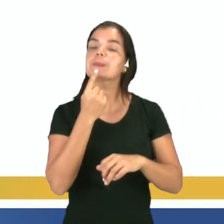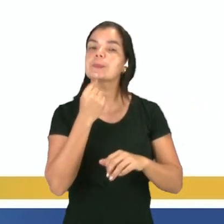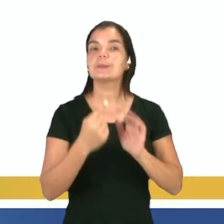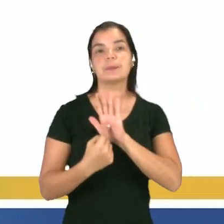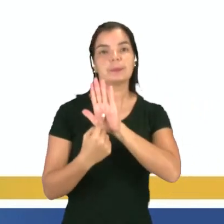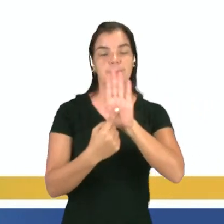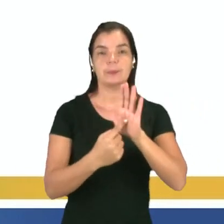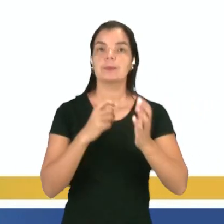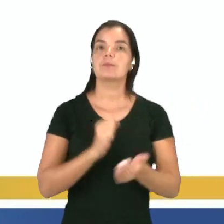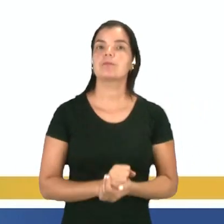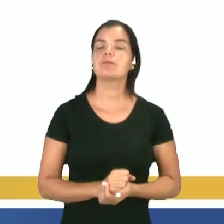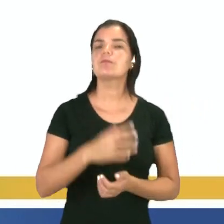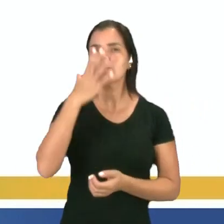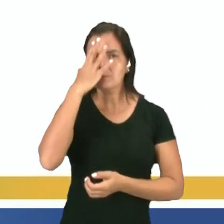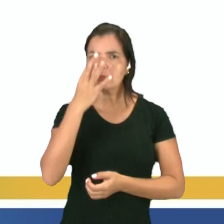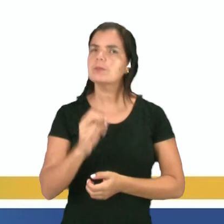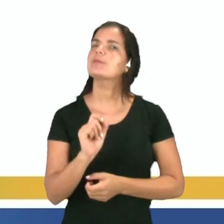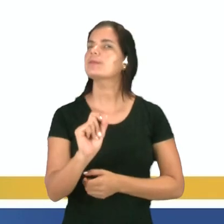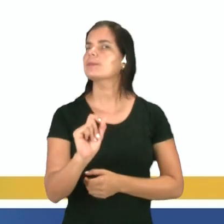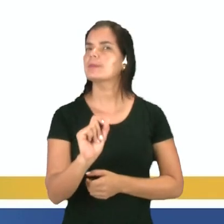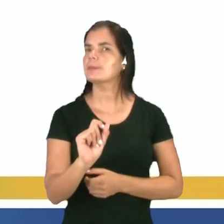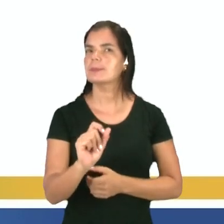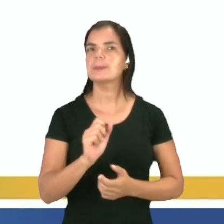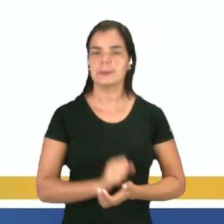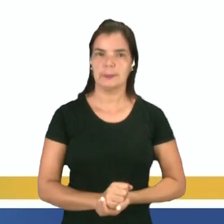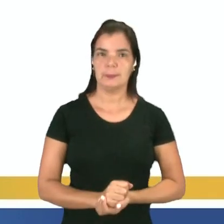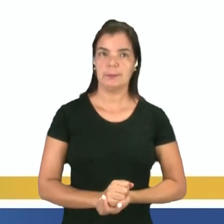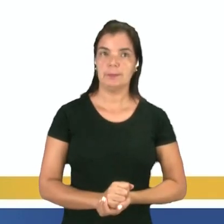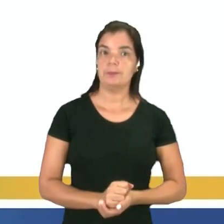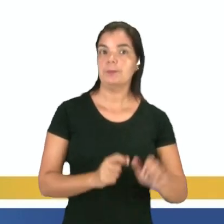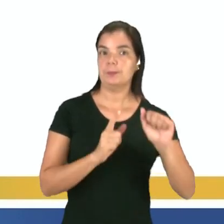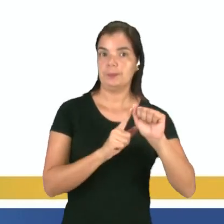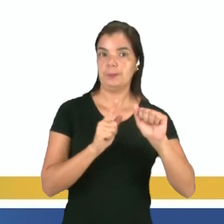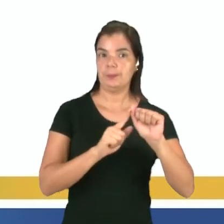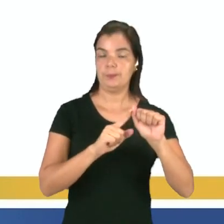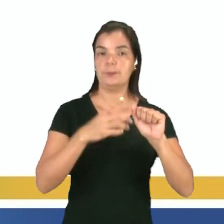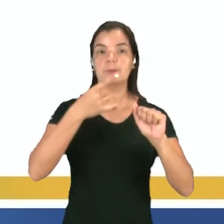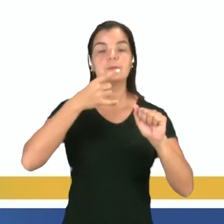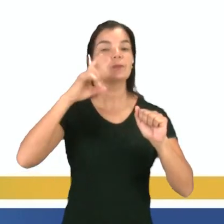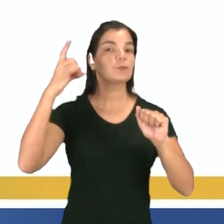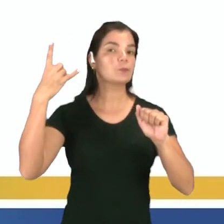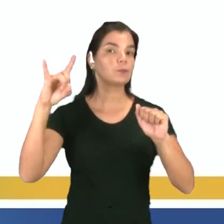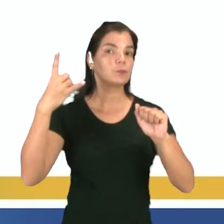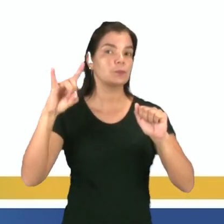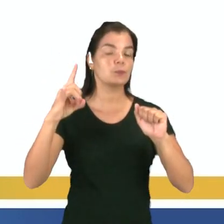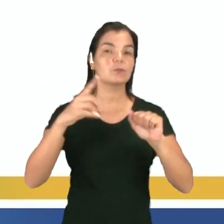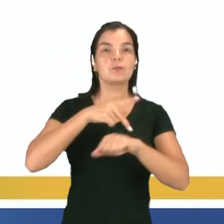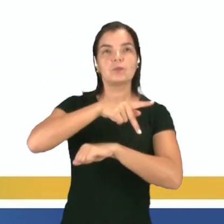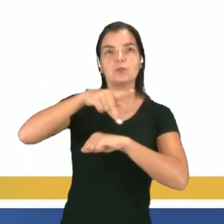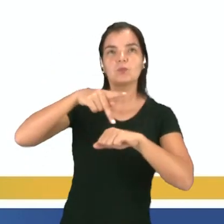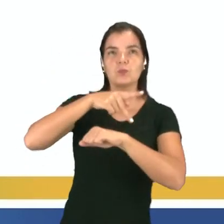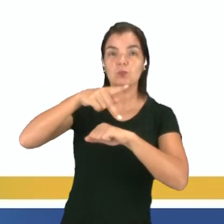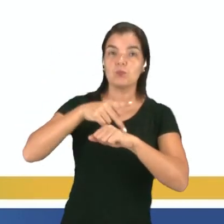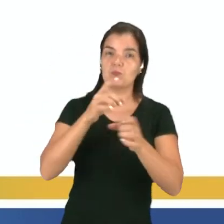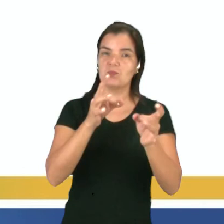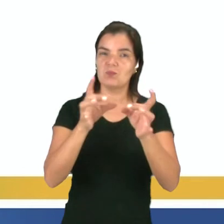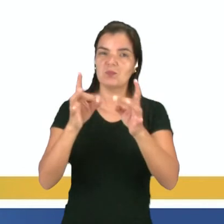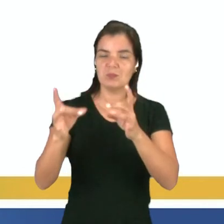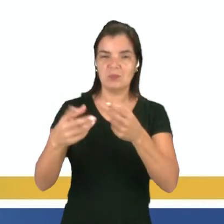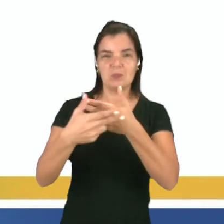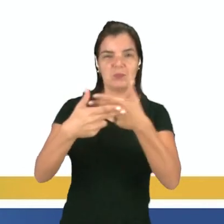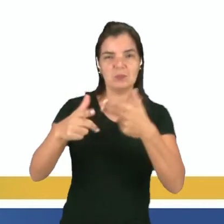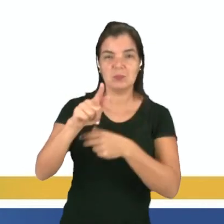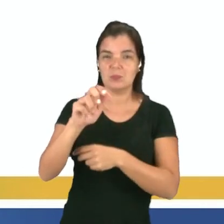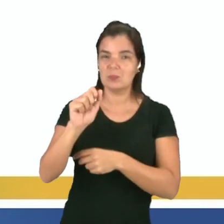destaque. Pode-se afirmar que se trata do ou da letra A, Bolívia, país com grande produção e exportação de